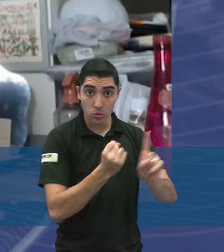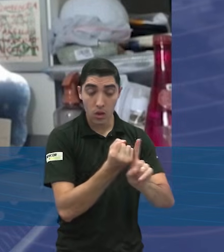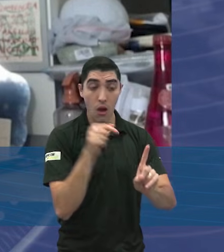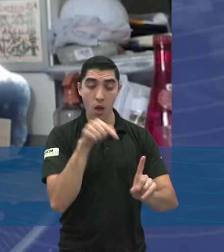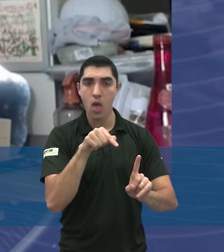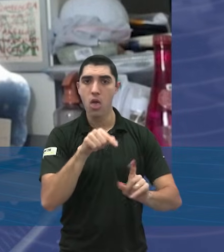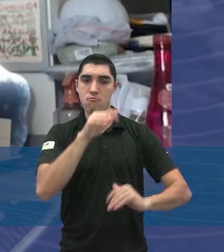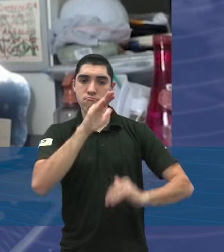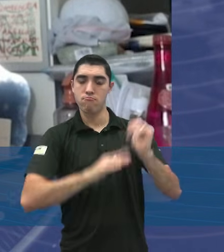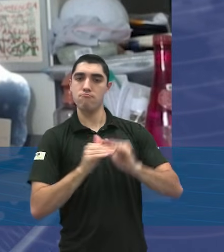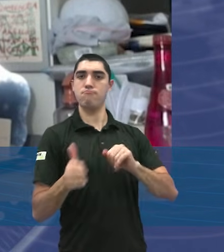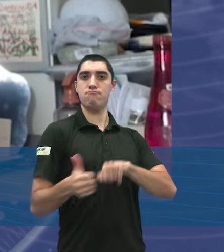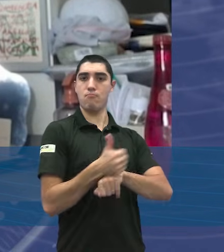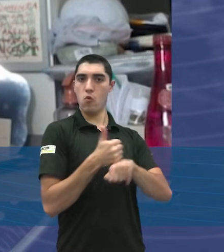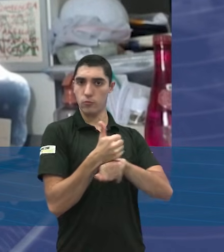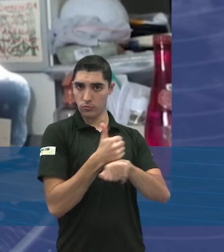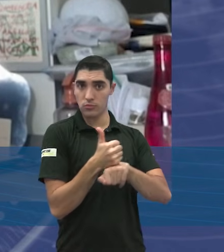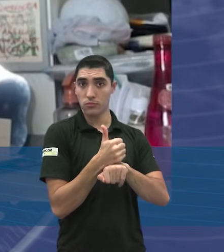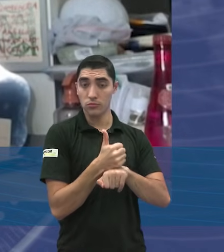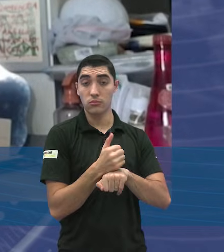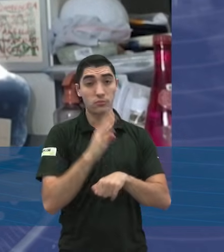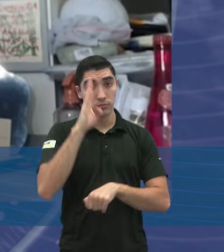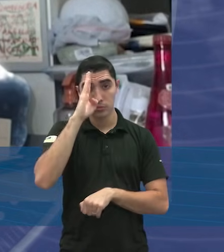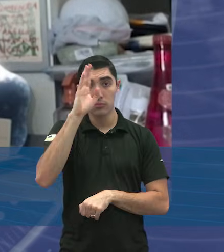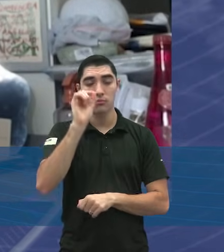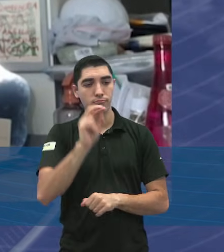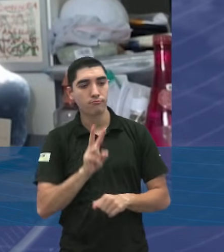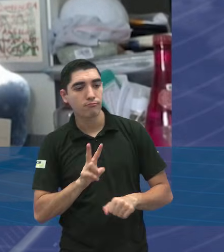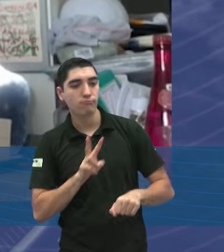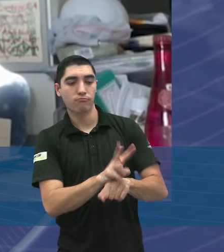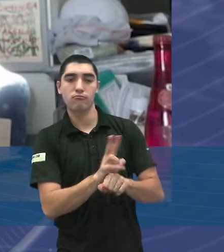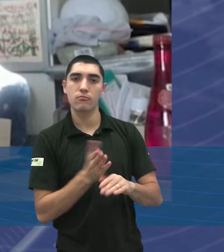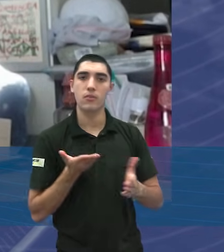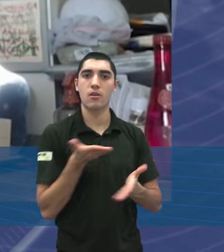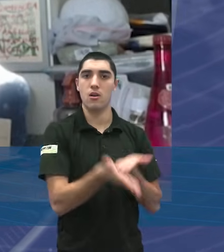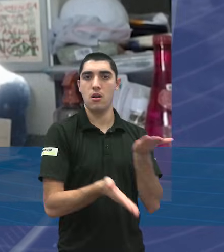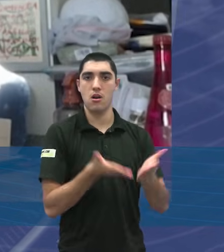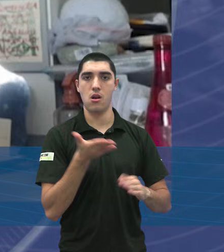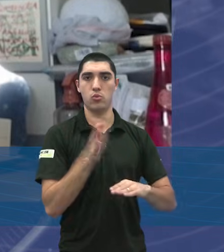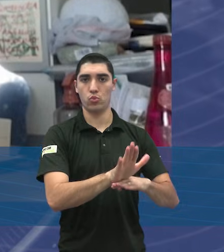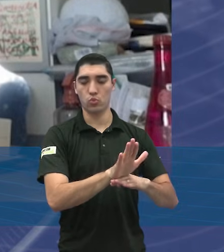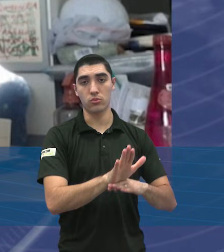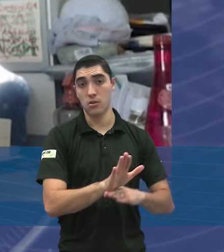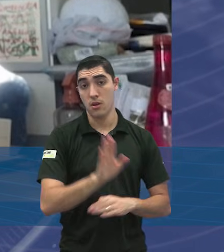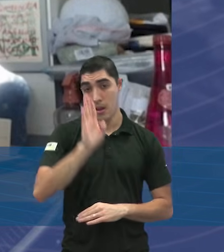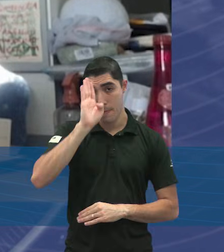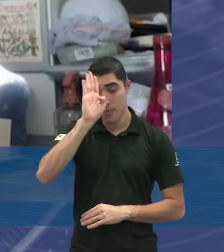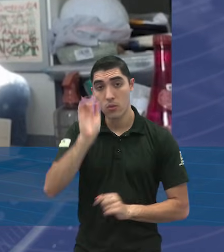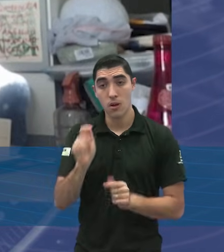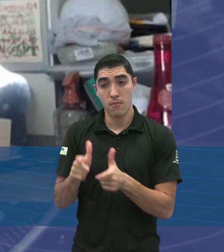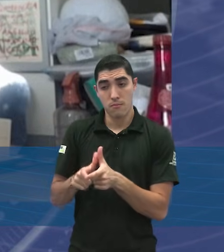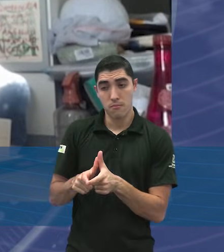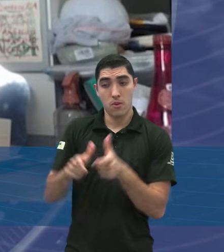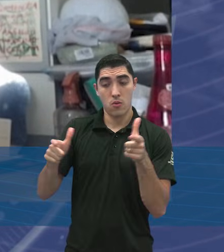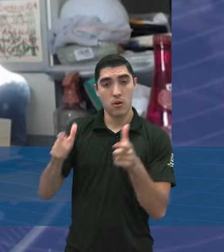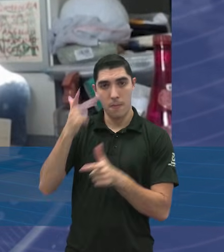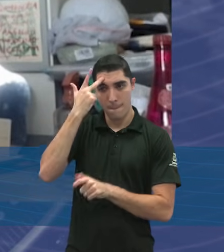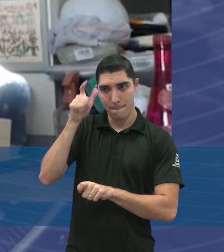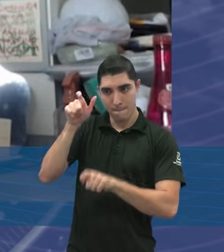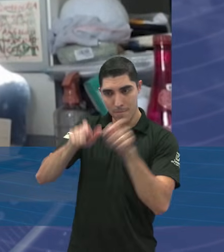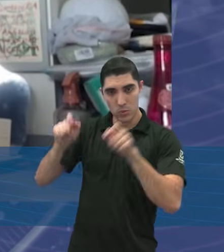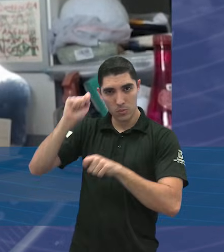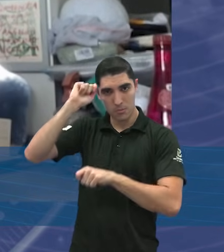profissão que atende, sobretudo na área da assistência, que isso a gente tem dados, a maior parte de